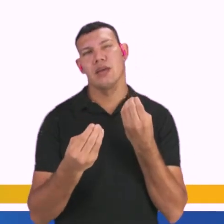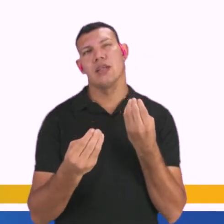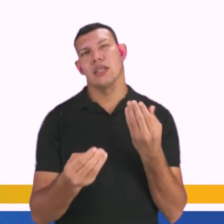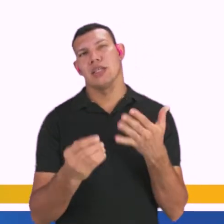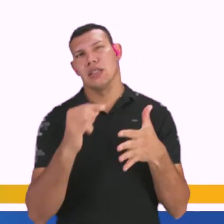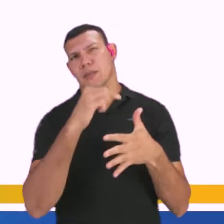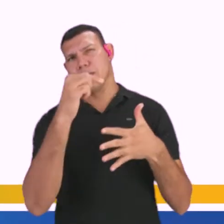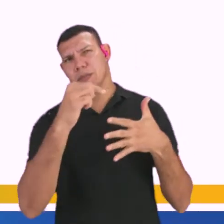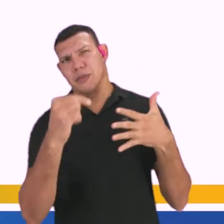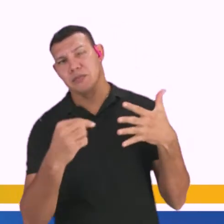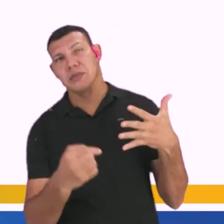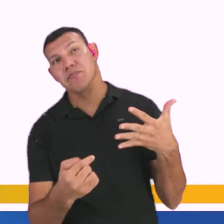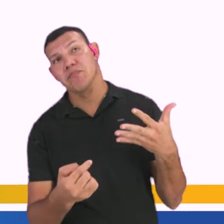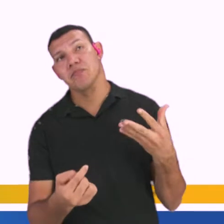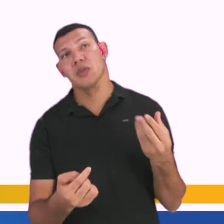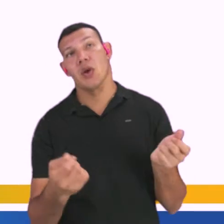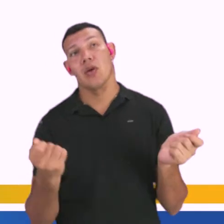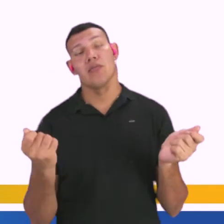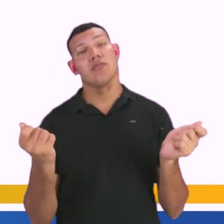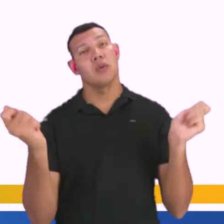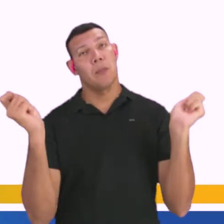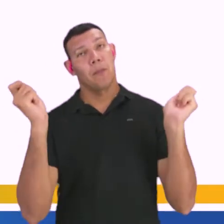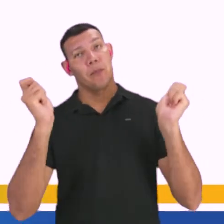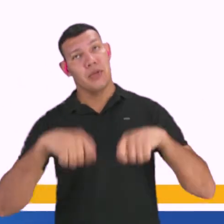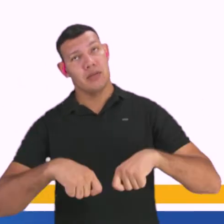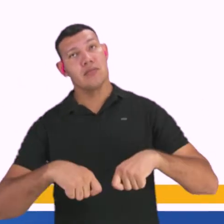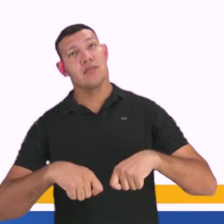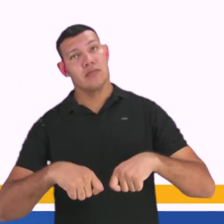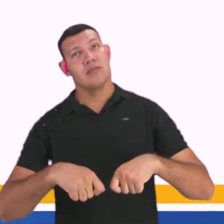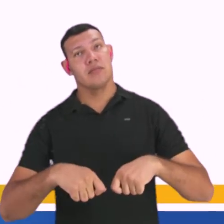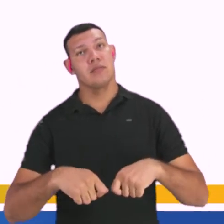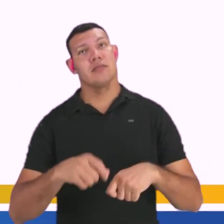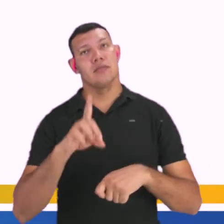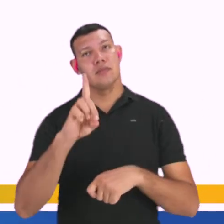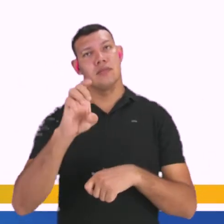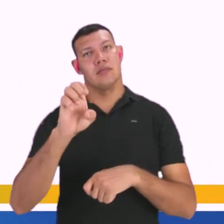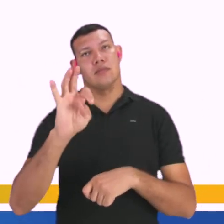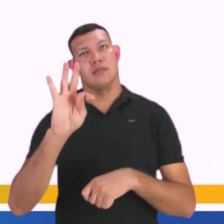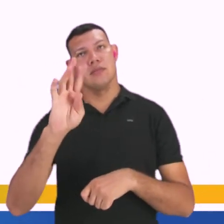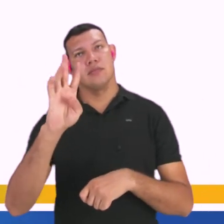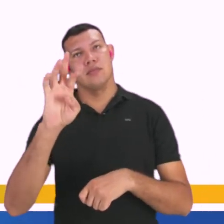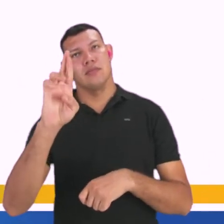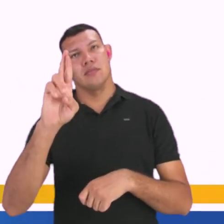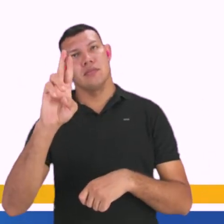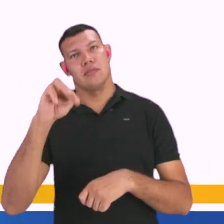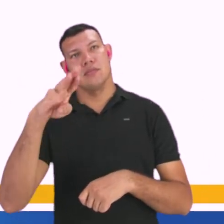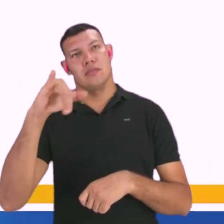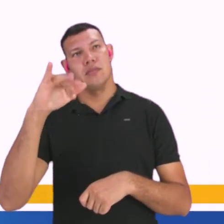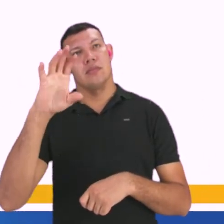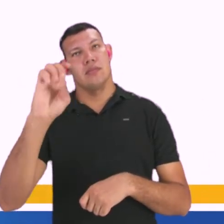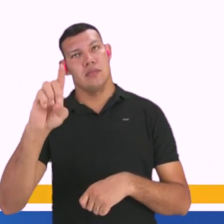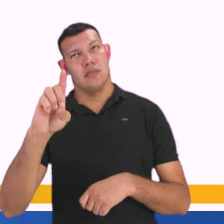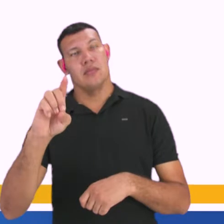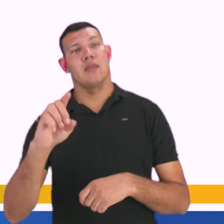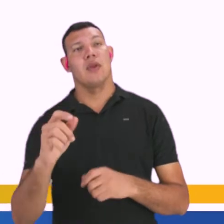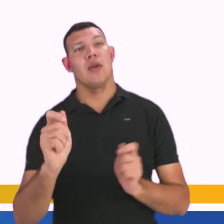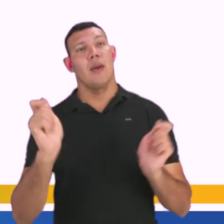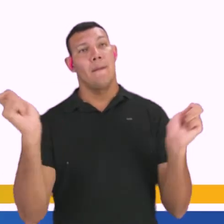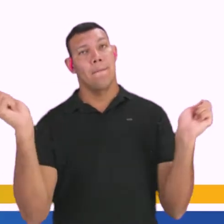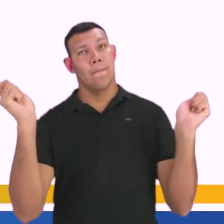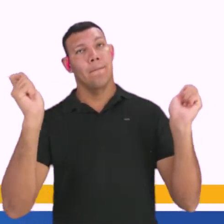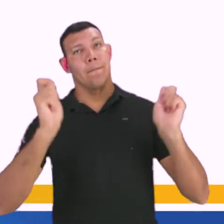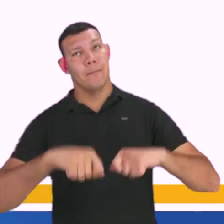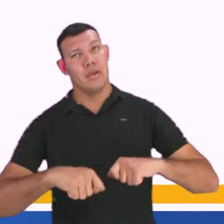possível e indeterminado possível é indeterminado ou impossível Tudo bem